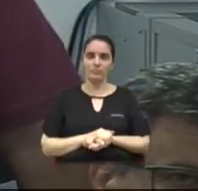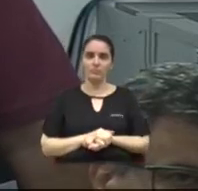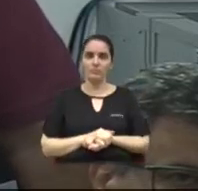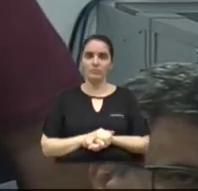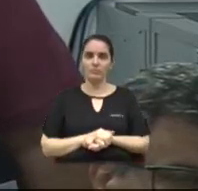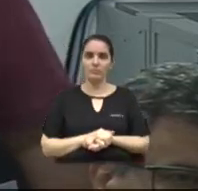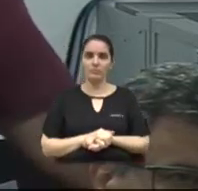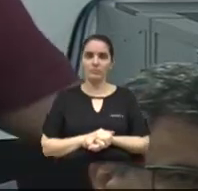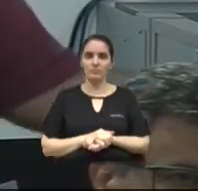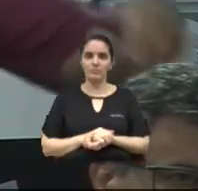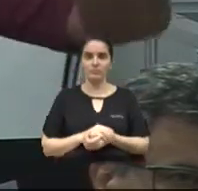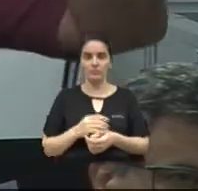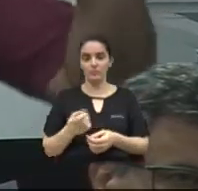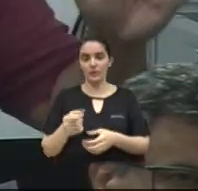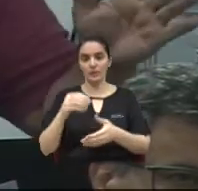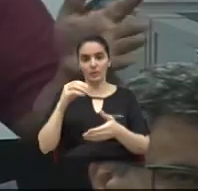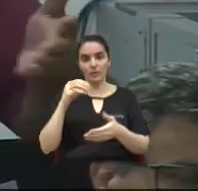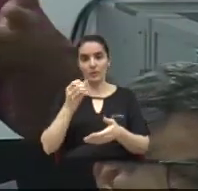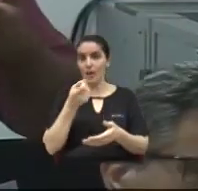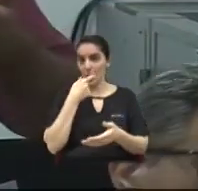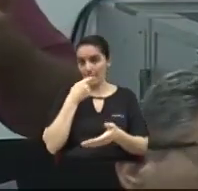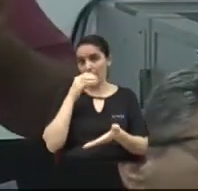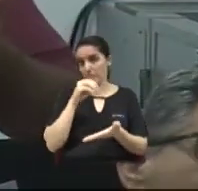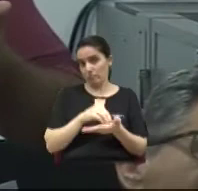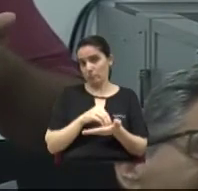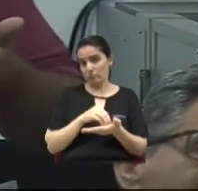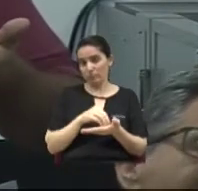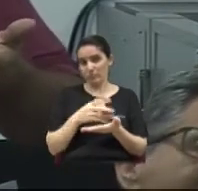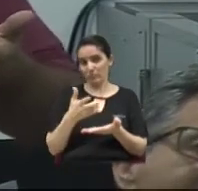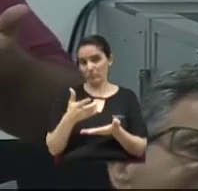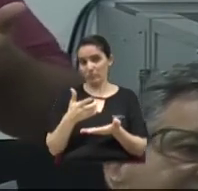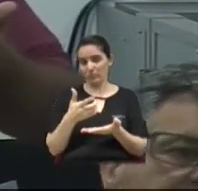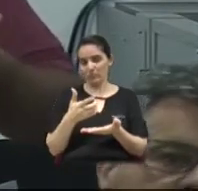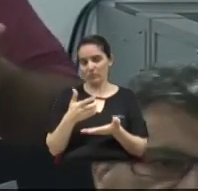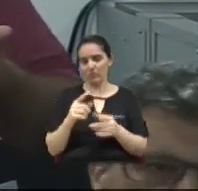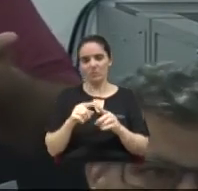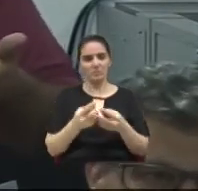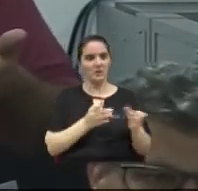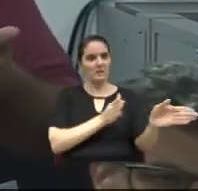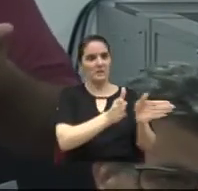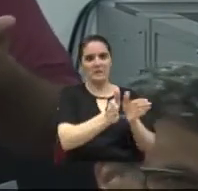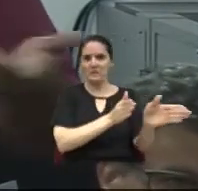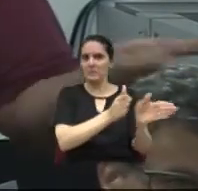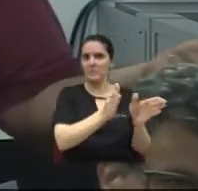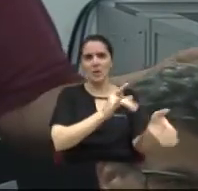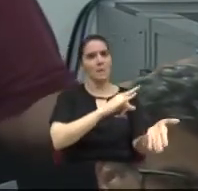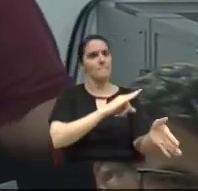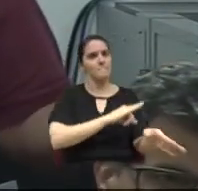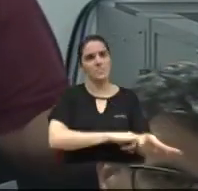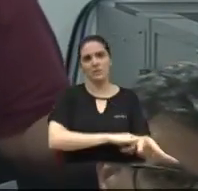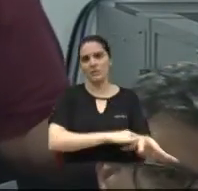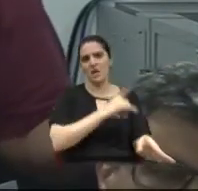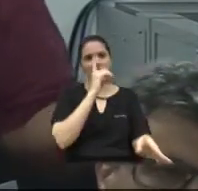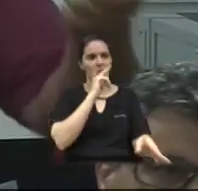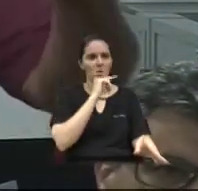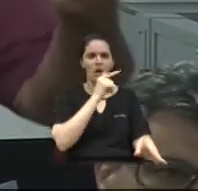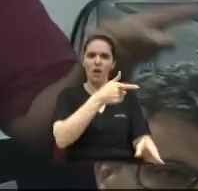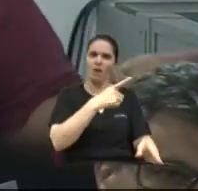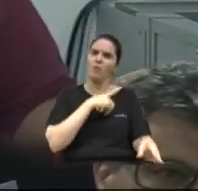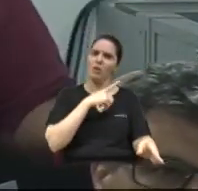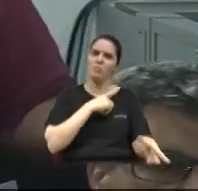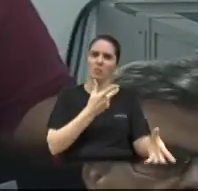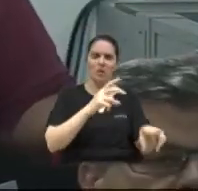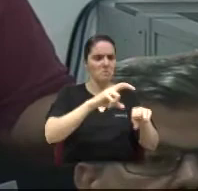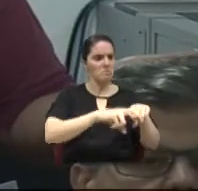Agora, faltar remédio, aí é outros 500. Agora, questão de acessibilidade, questão de ter banheiro, ter água, nunca tive reclamação disso daí, ter